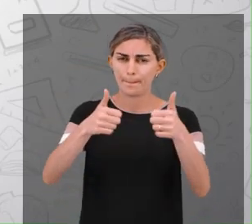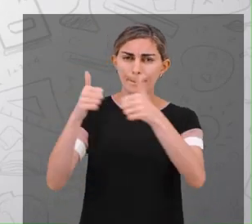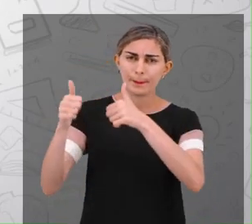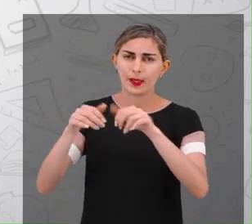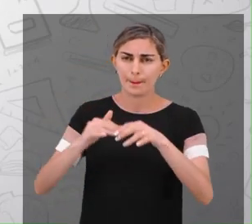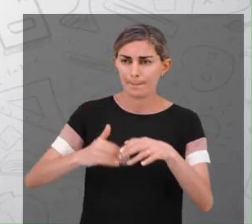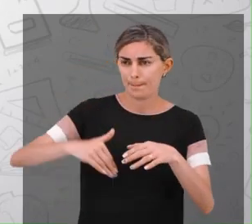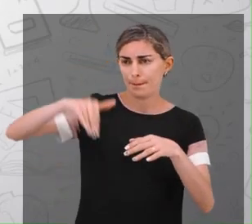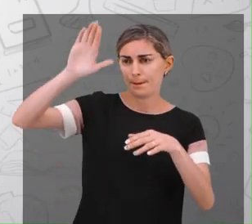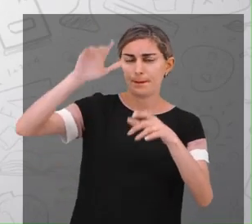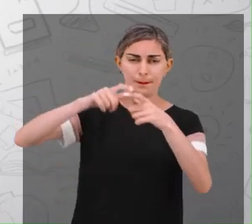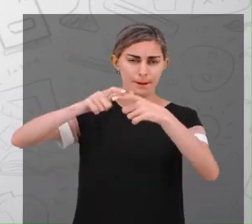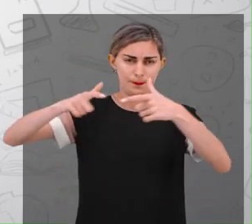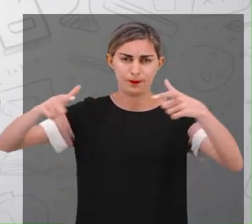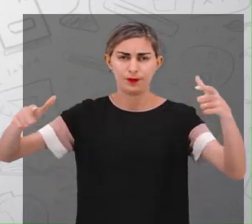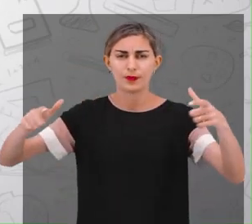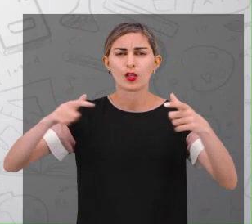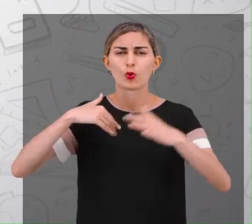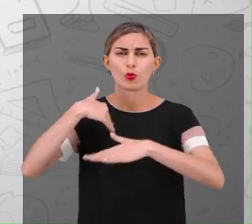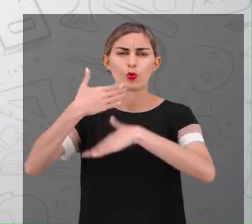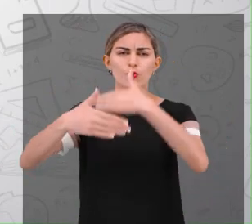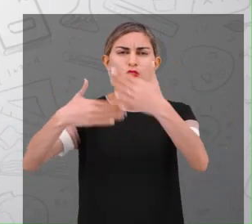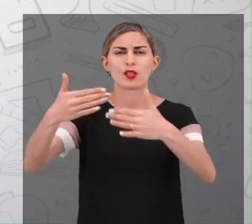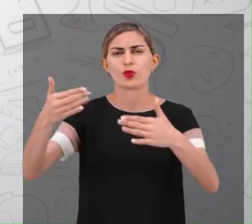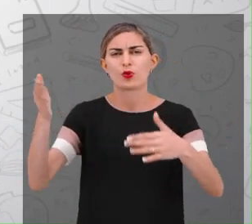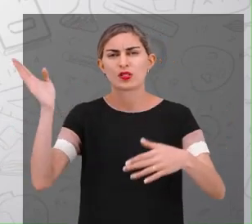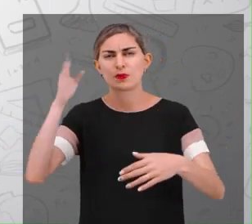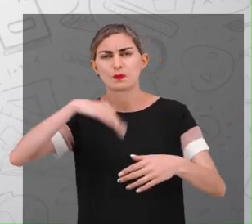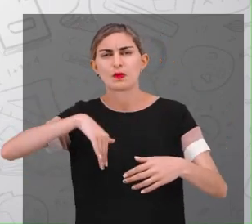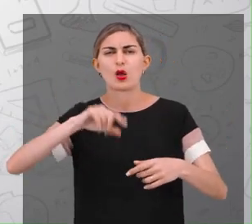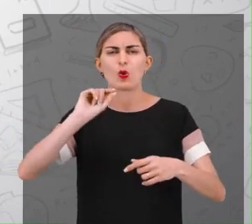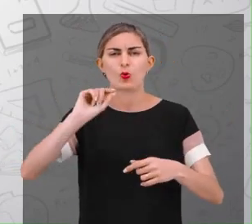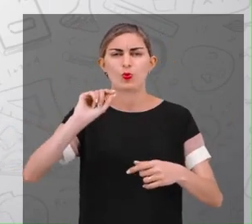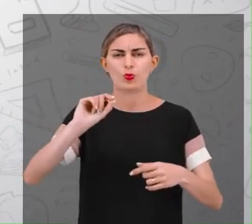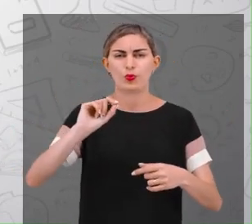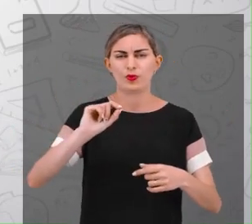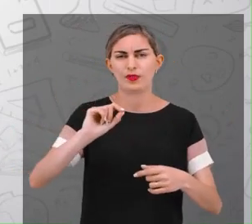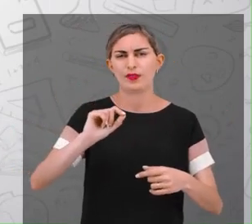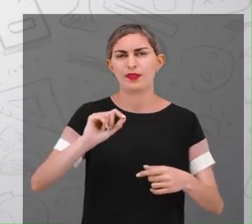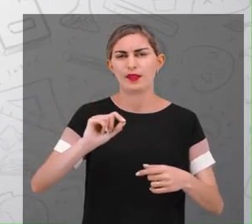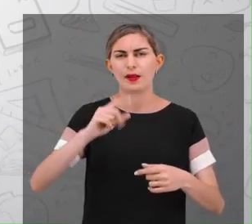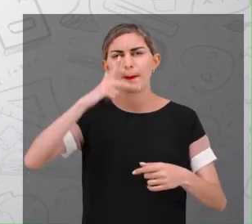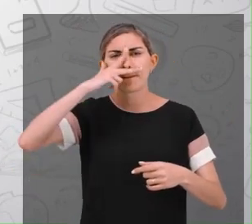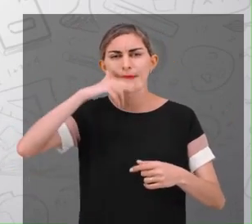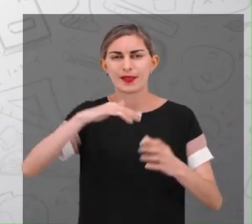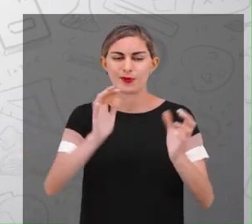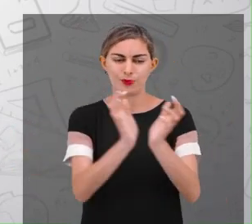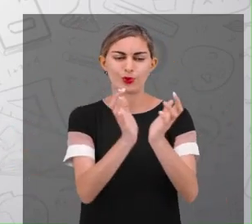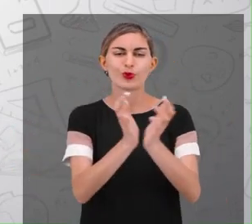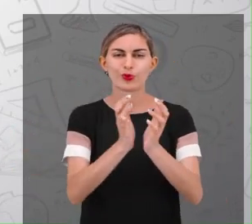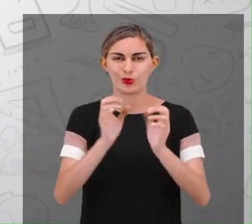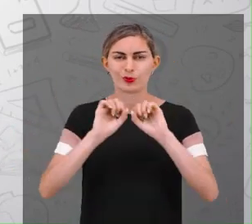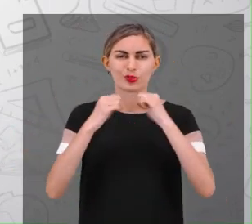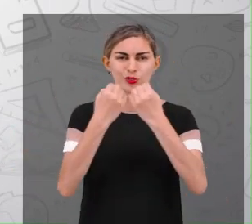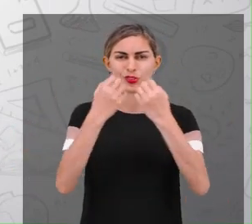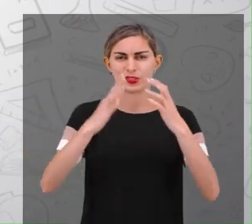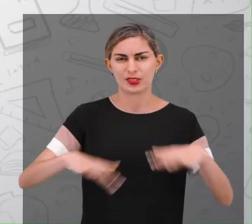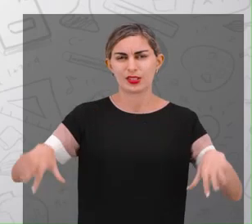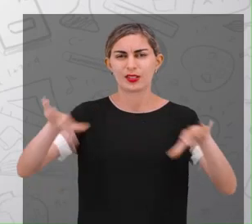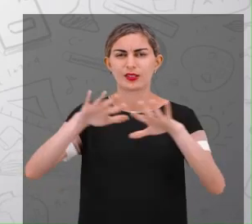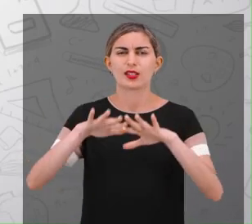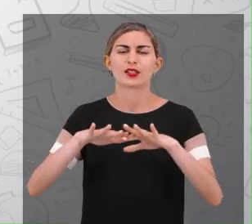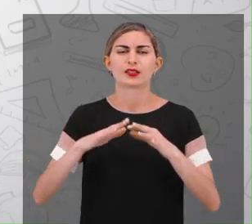e, em consequência disso, há um mal levado para esses mesmos membros da sociedade.